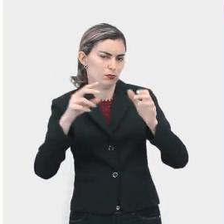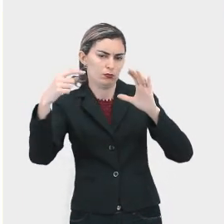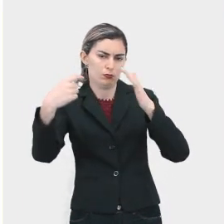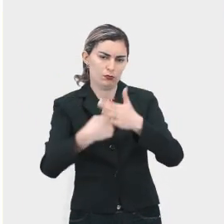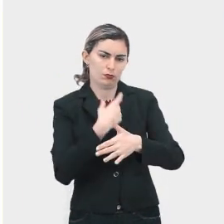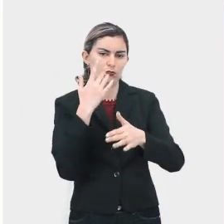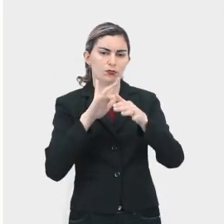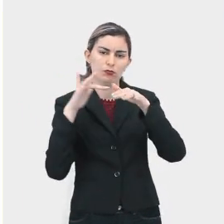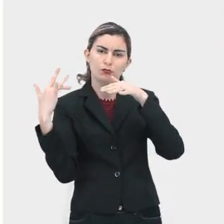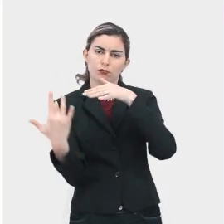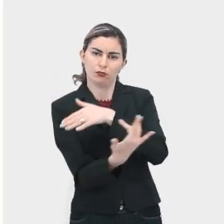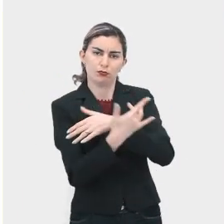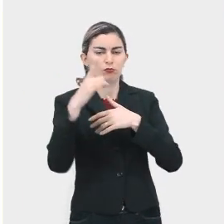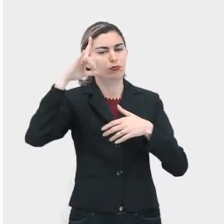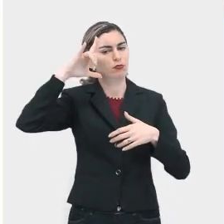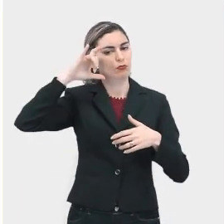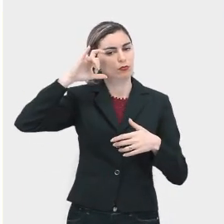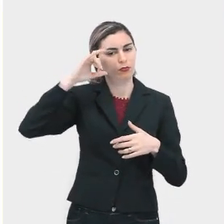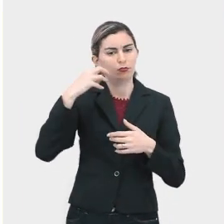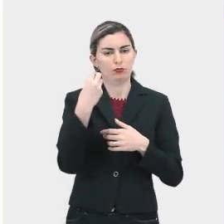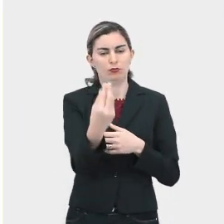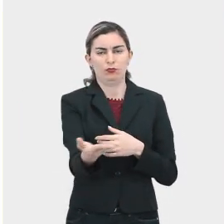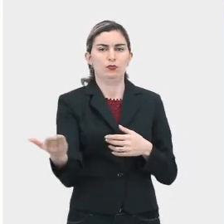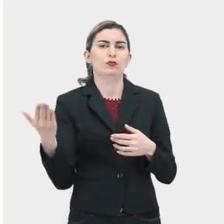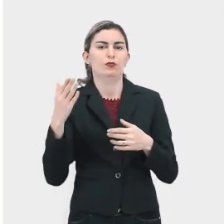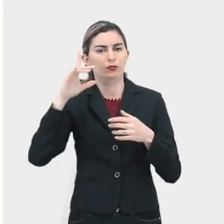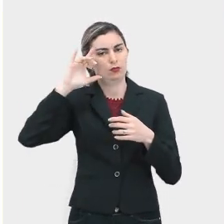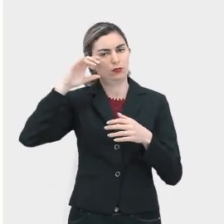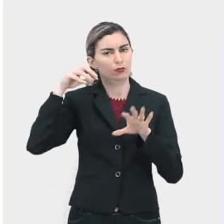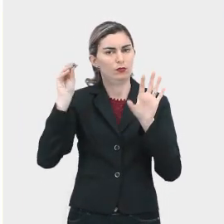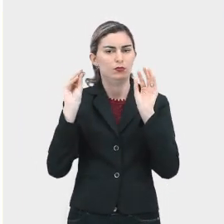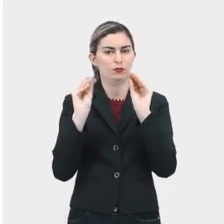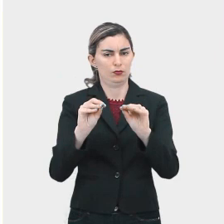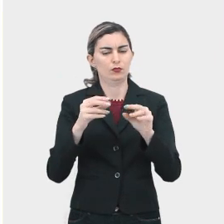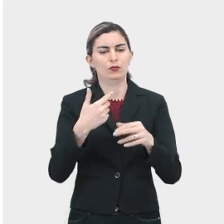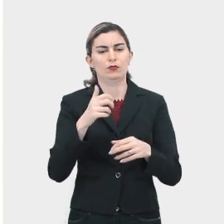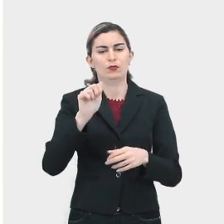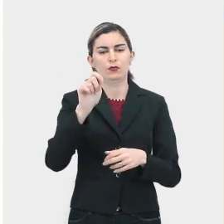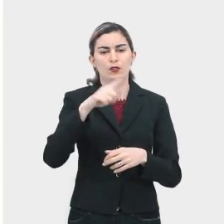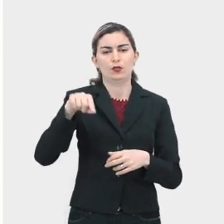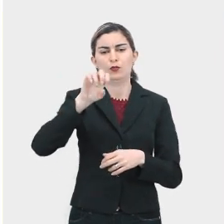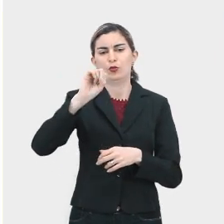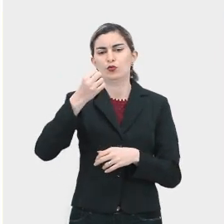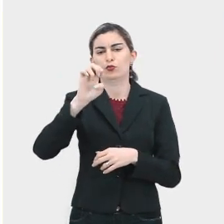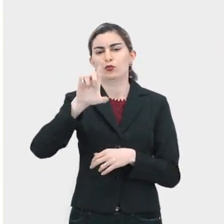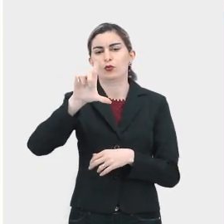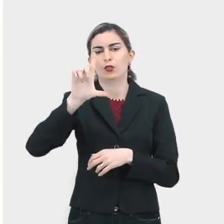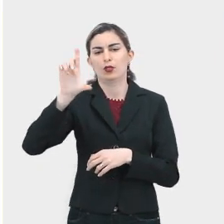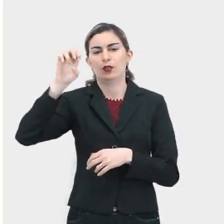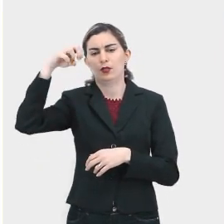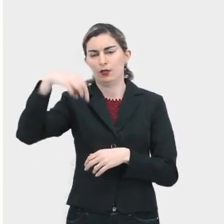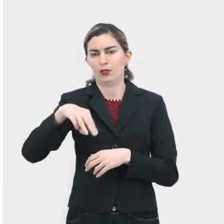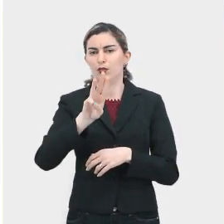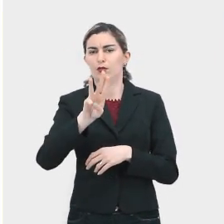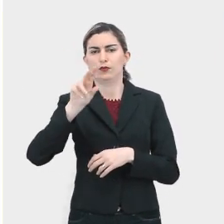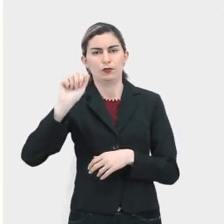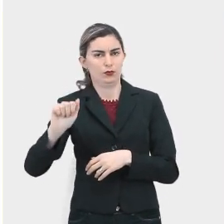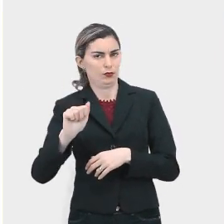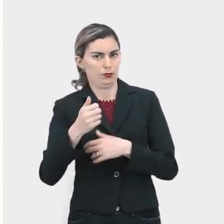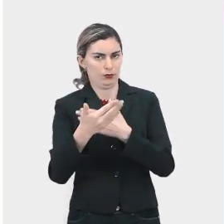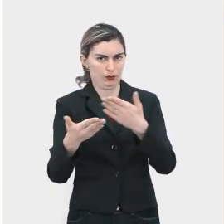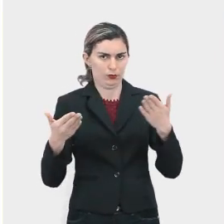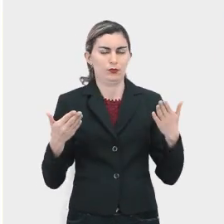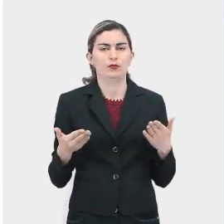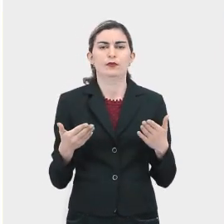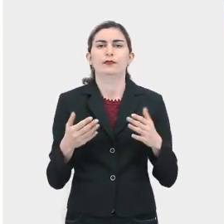perguntar lá na rede social do Instagram, aparece para você aí na tela, né? @Suelen com 2 L's, WA,